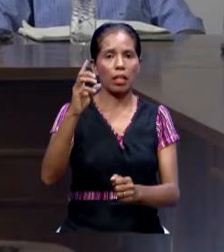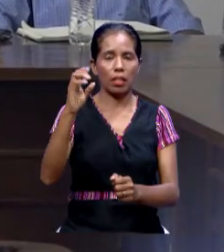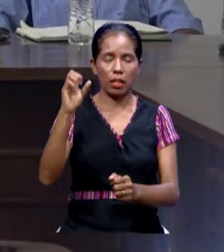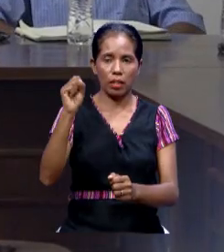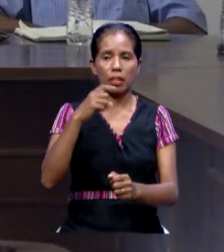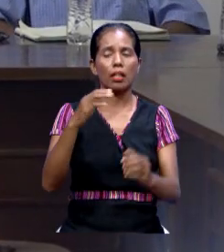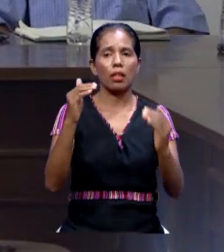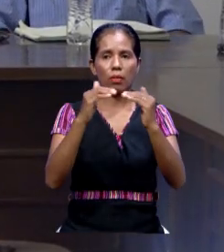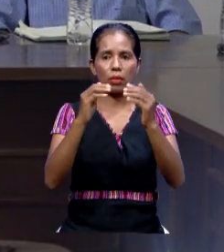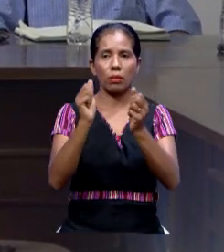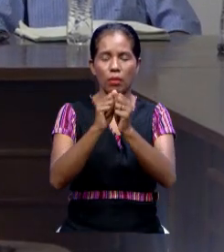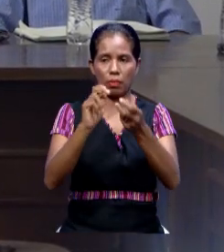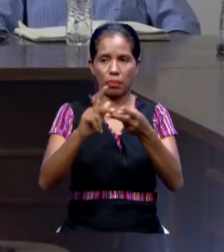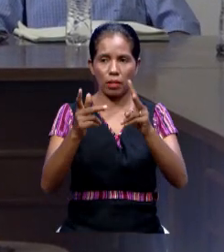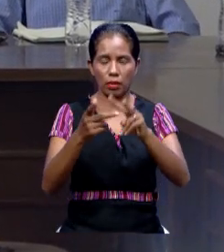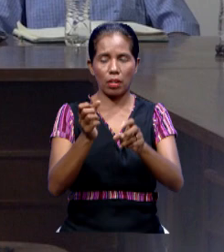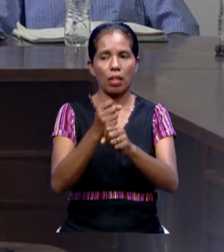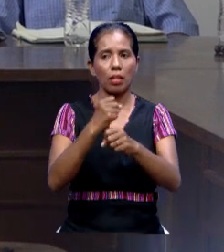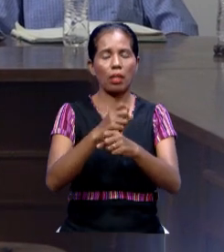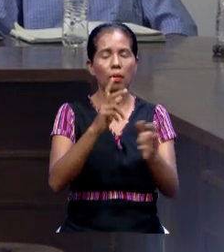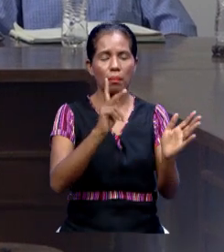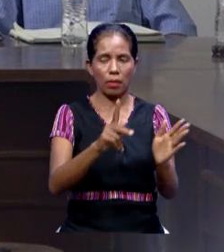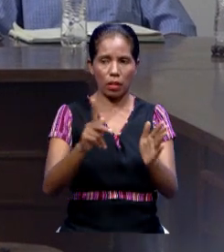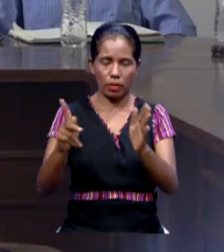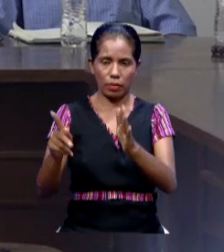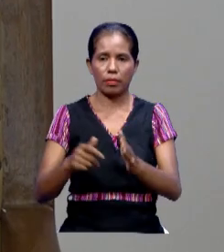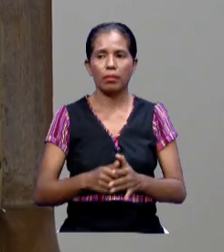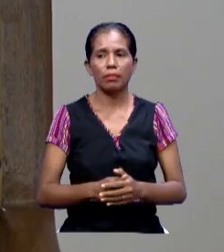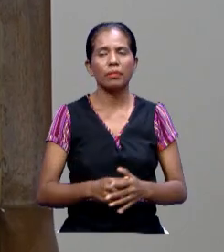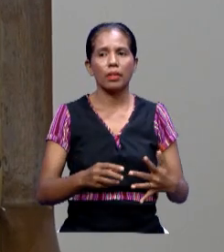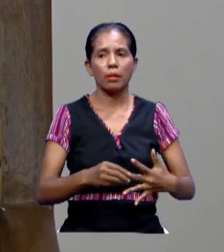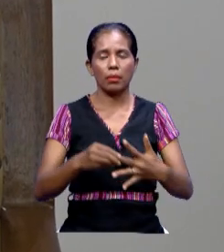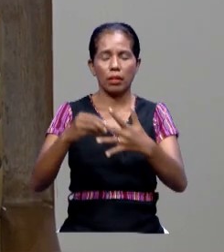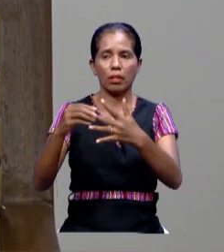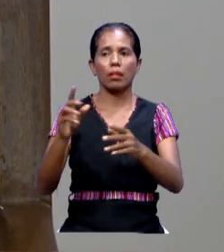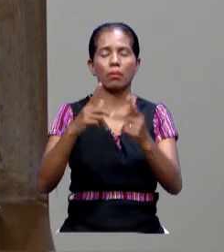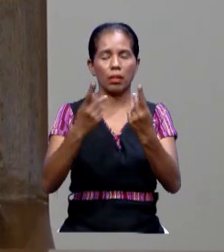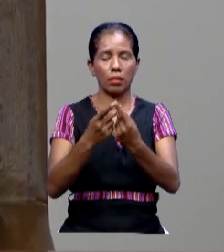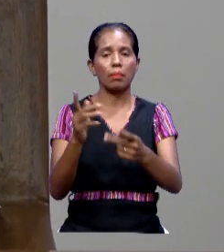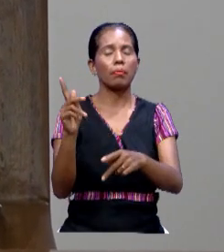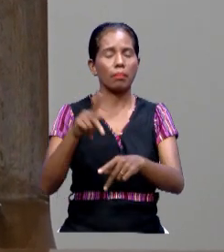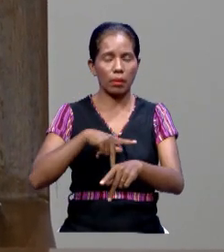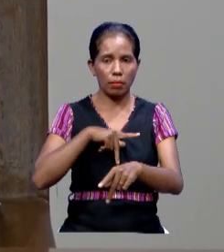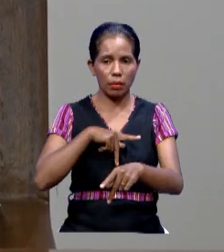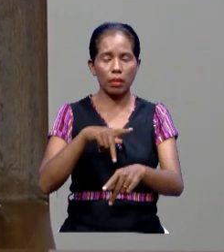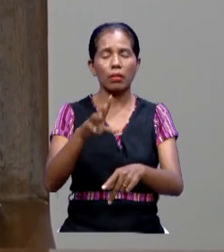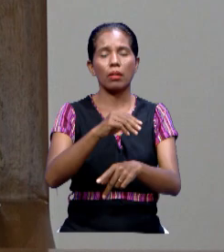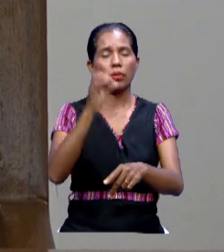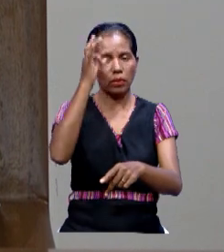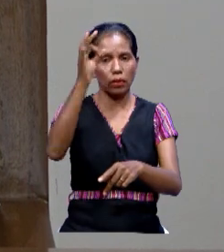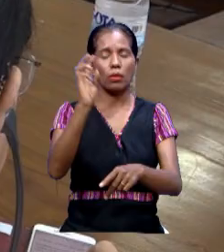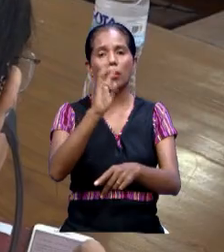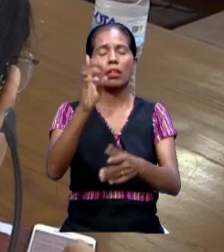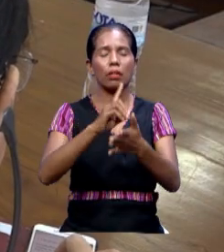com parceiro CIRA, onde traça plano para assunto trabalhador CIRA. Liliu e o setor privado em futuro, quarta semana. Né?